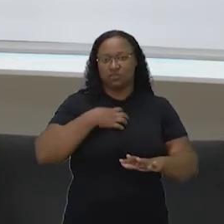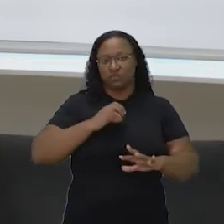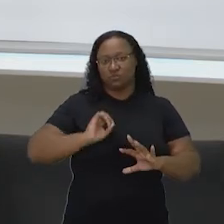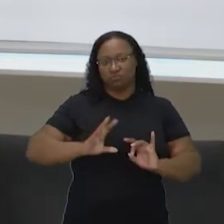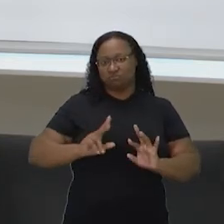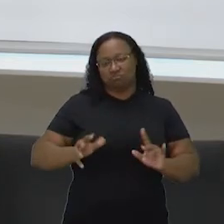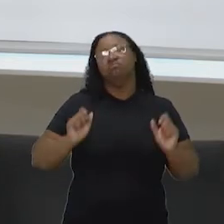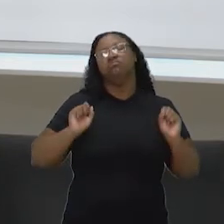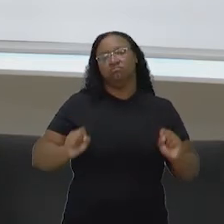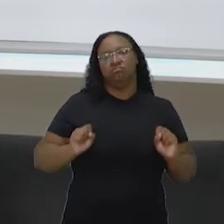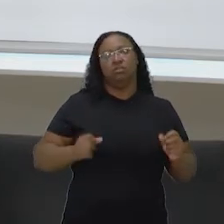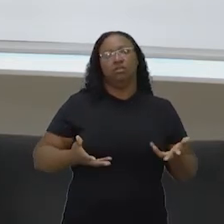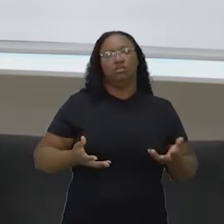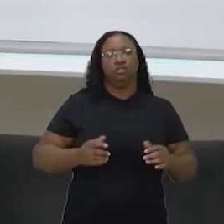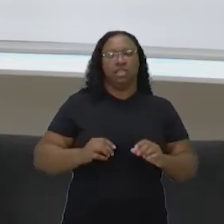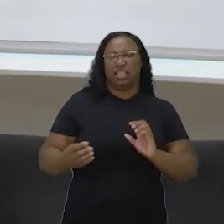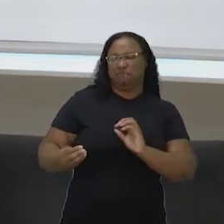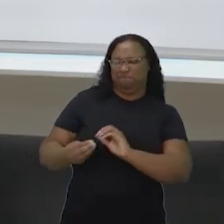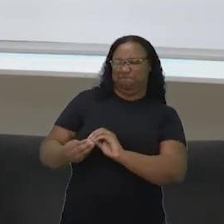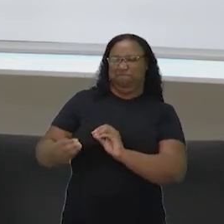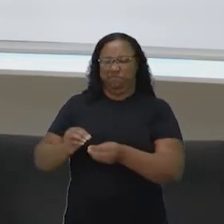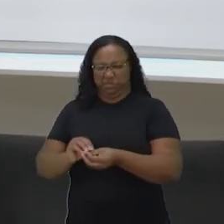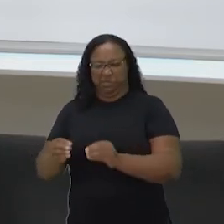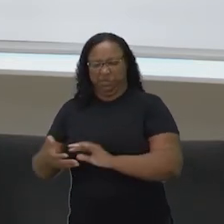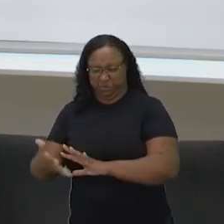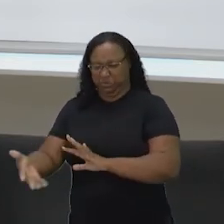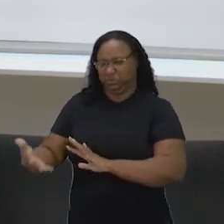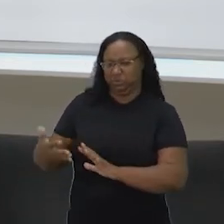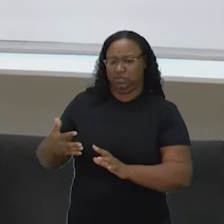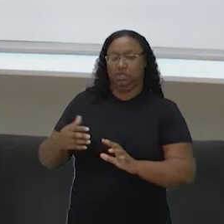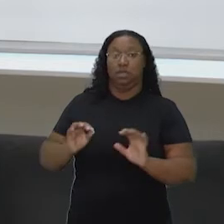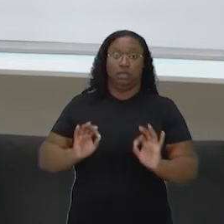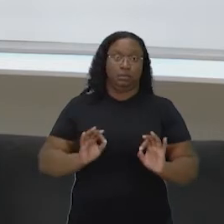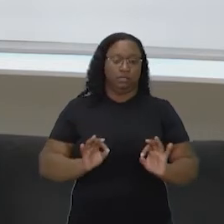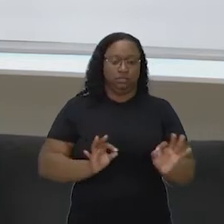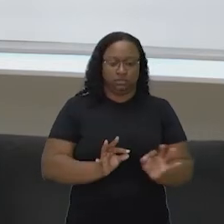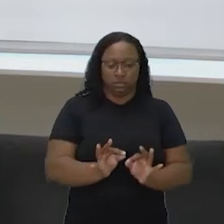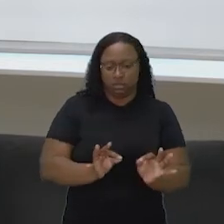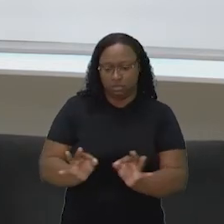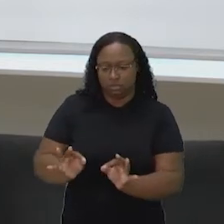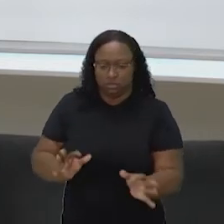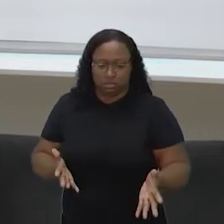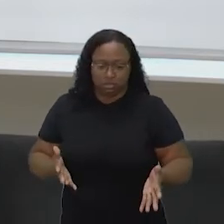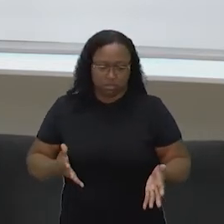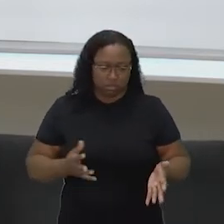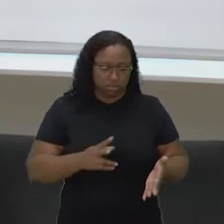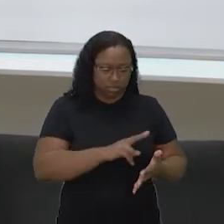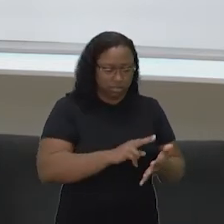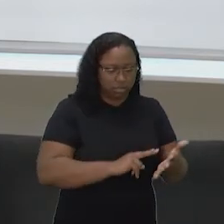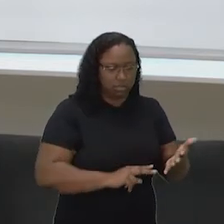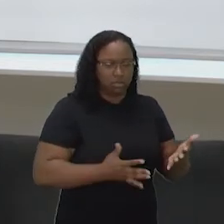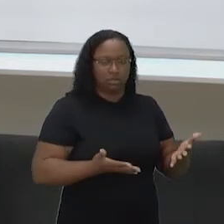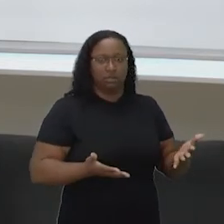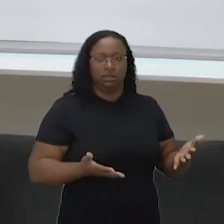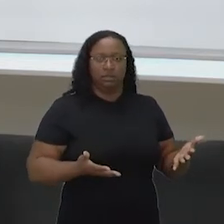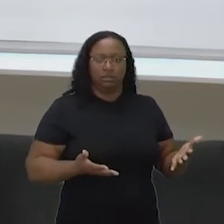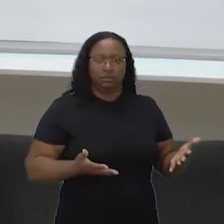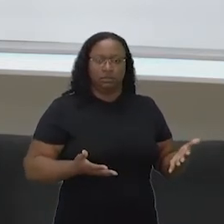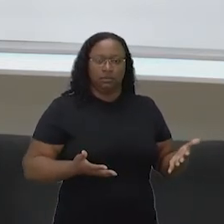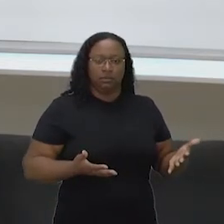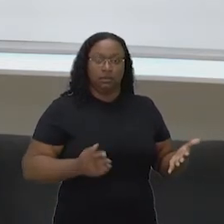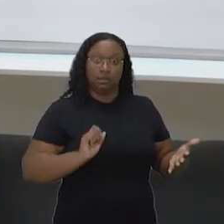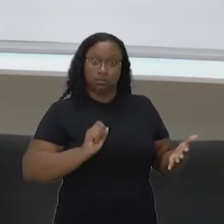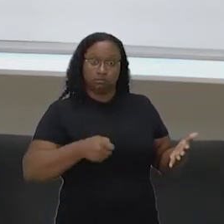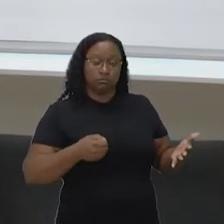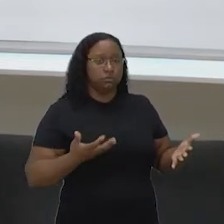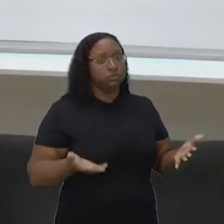uma ou outra, né? É óbvio que você vai ter que caracterizar essa biomassa, ver se ela é possível